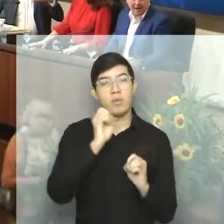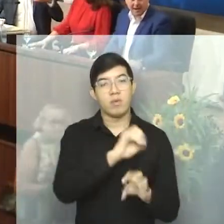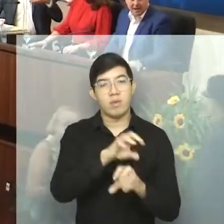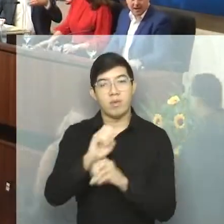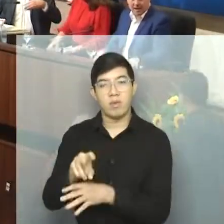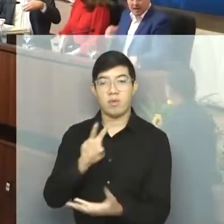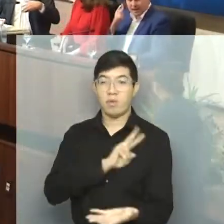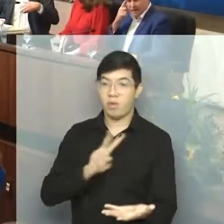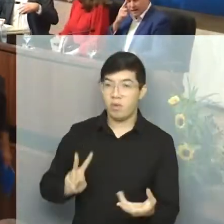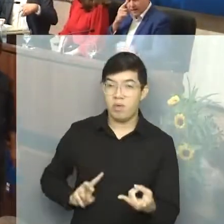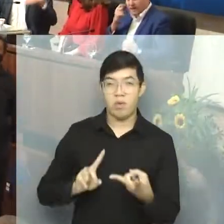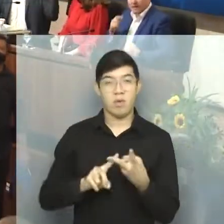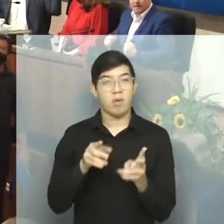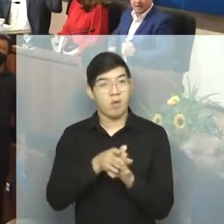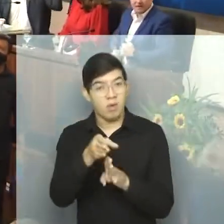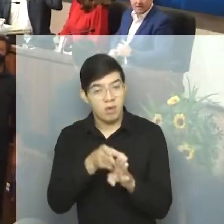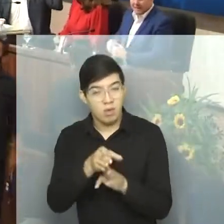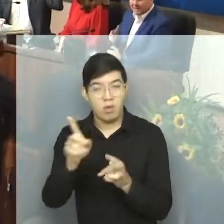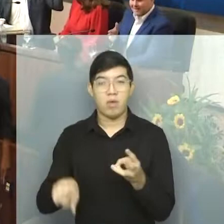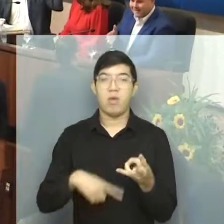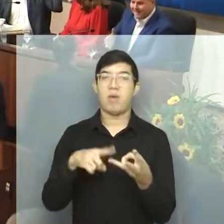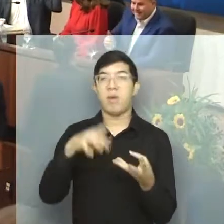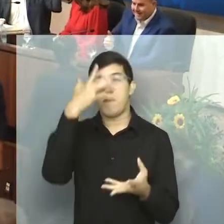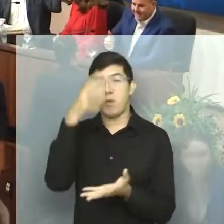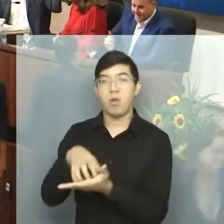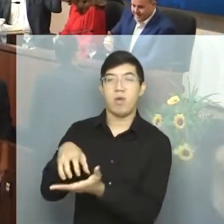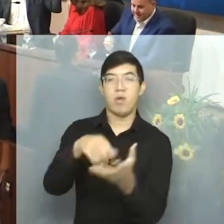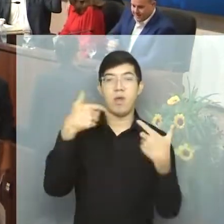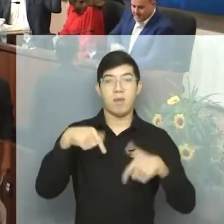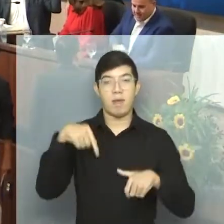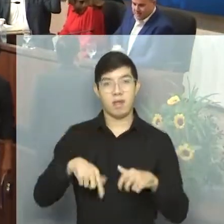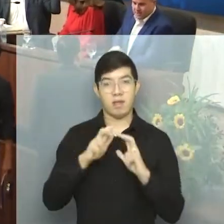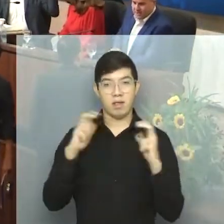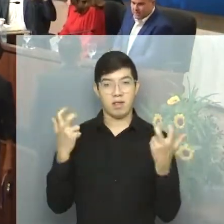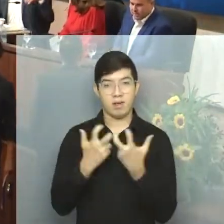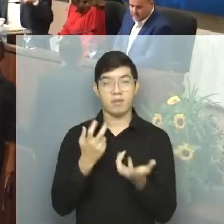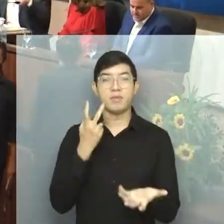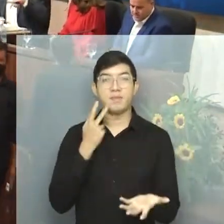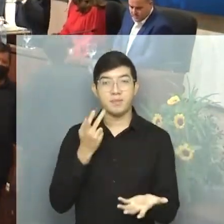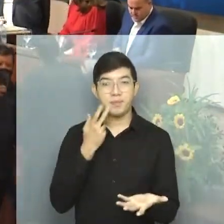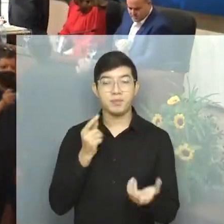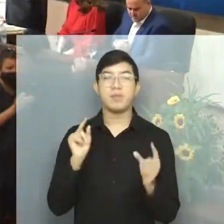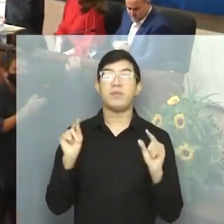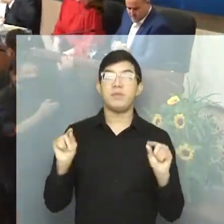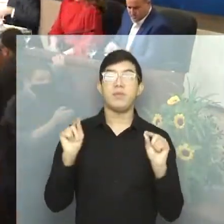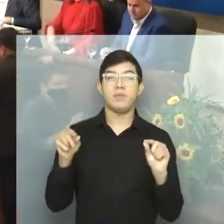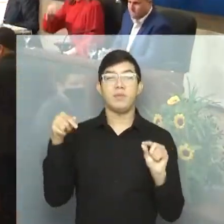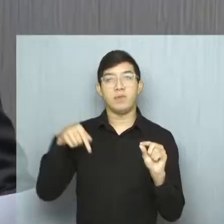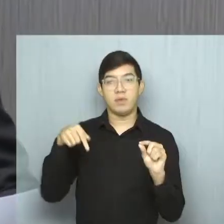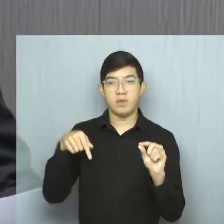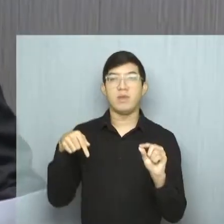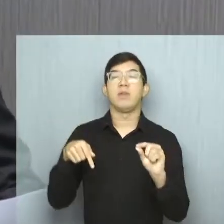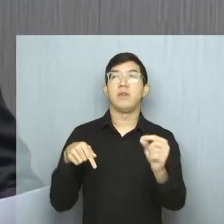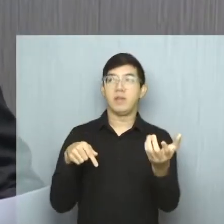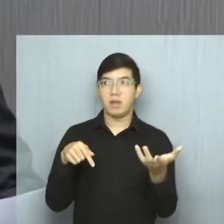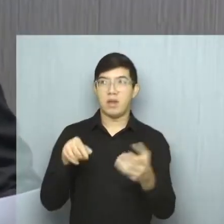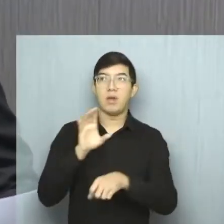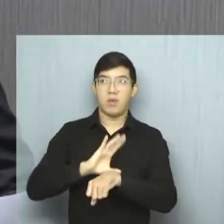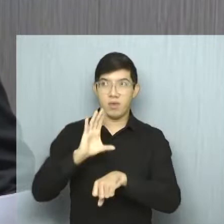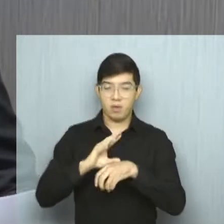vereadores, assessores e servidores da Câmara Municipal de Fortaleza, visando estimular a capacitação